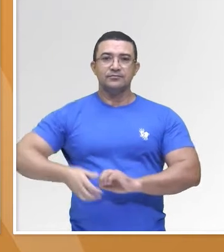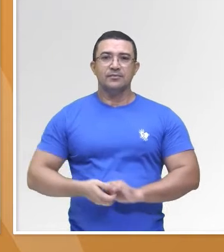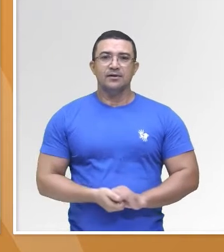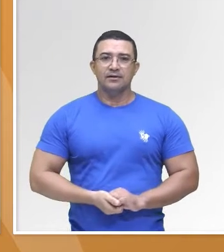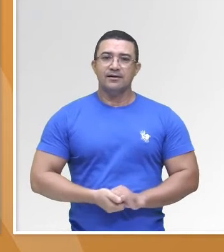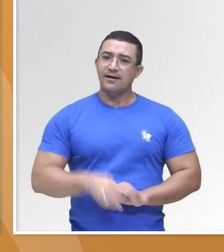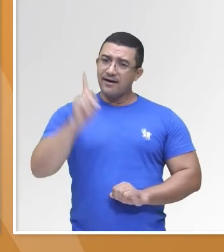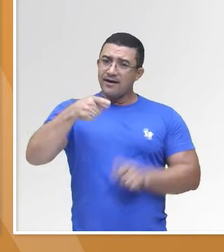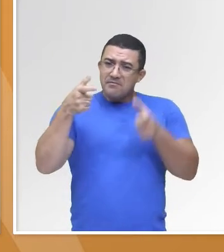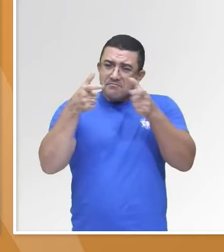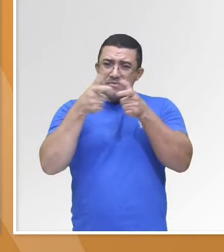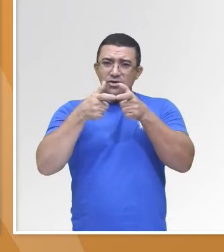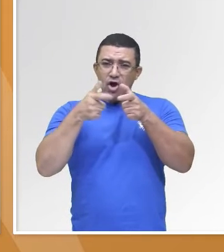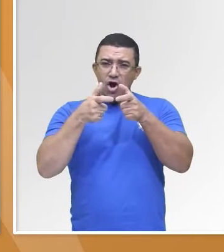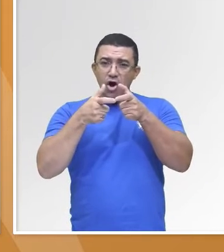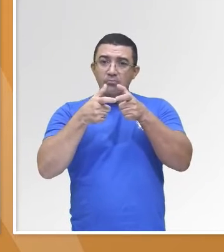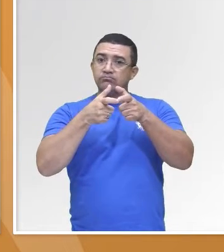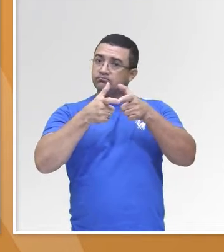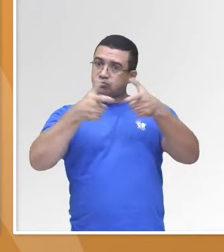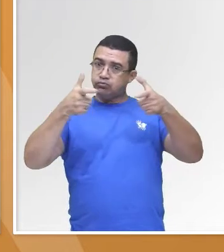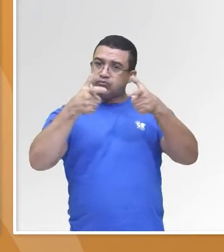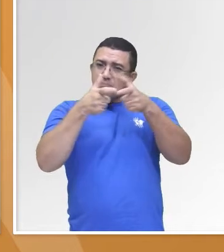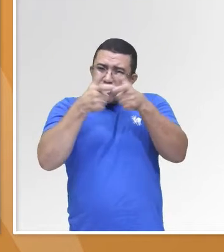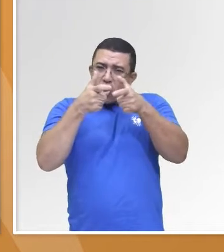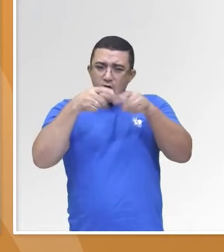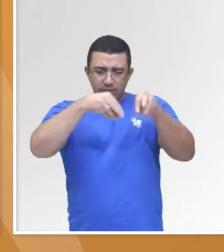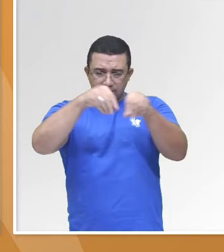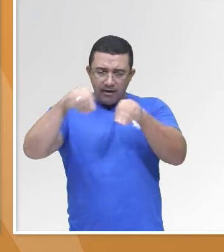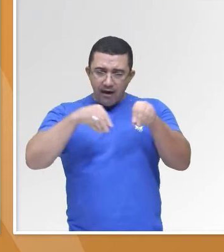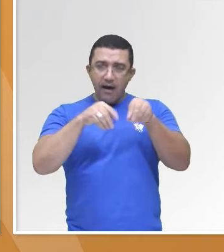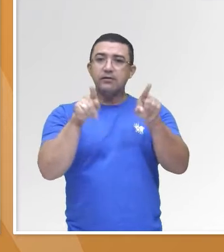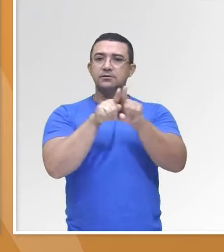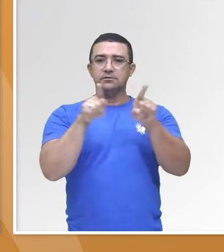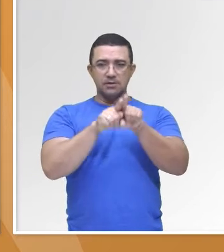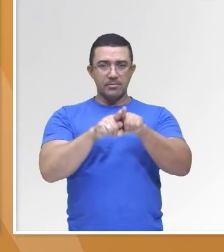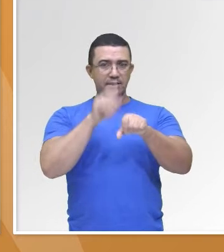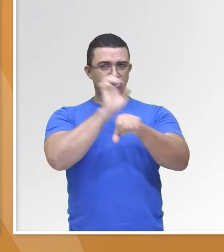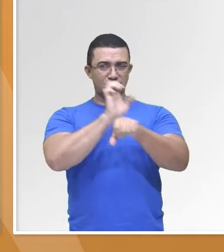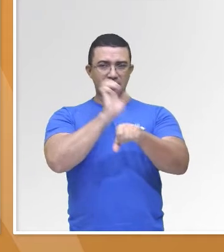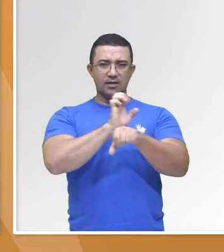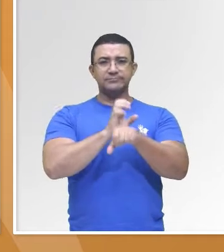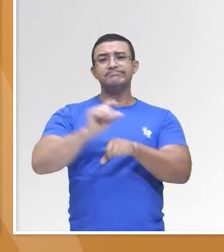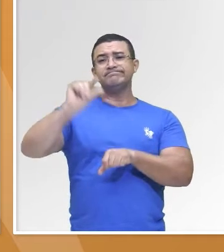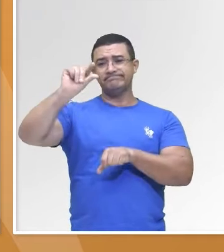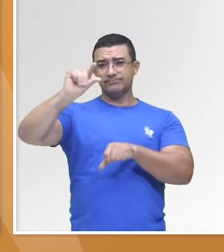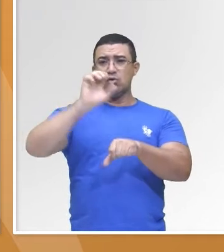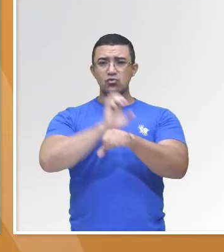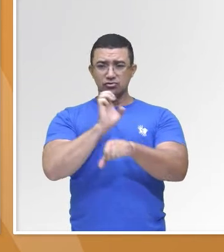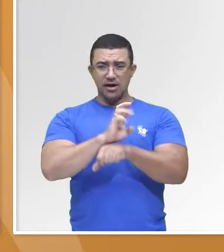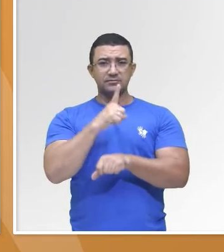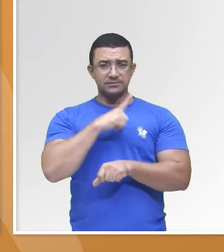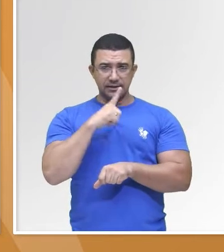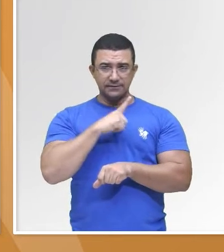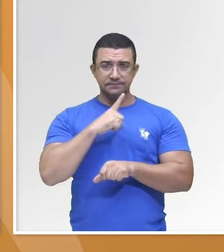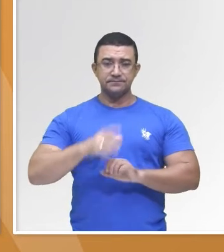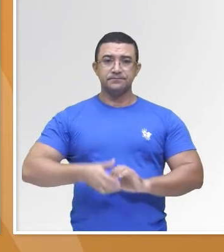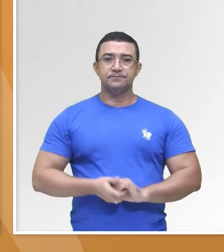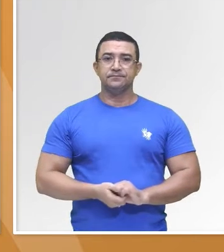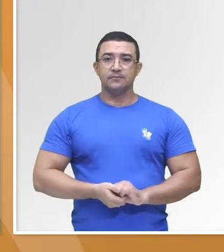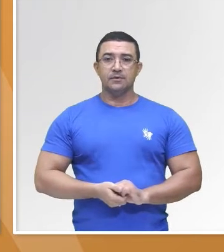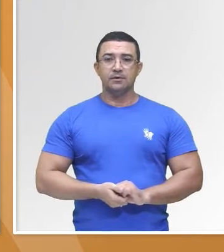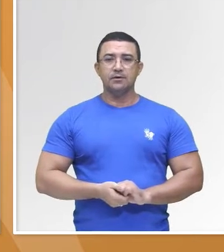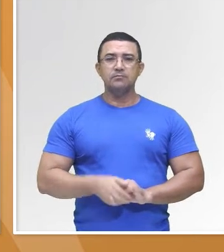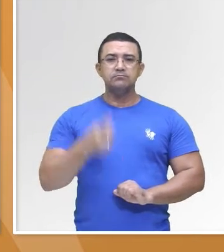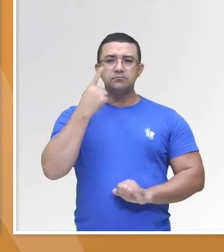é a menor tanto em extensão, tá? Territorial, em tamanho, quanto em número de estados. Então, vamos